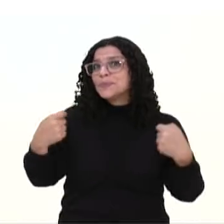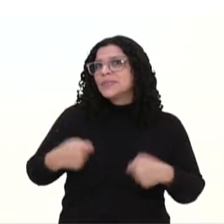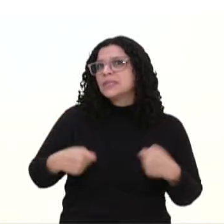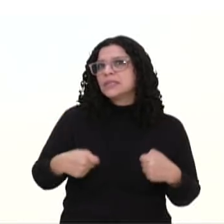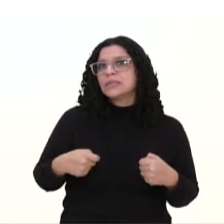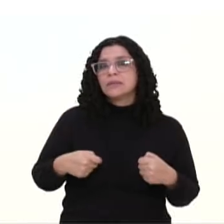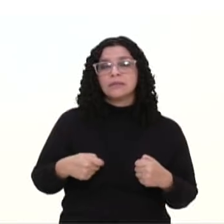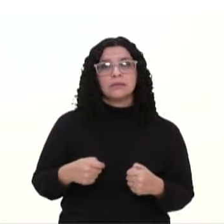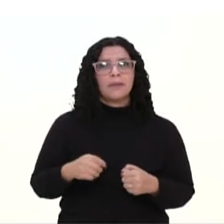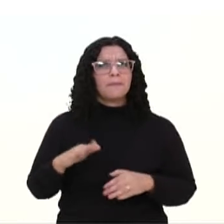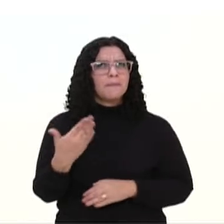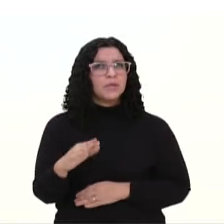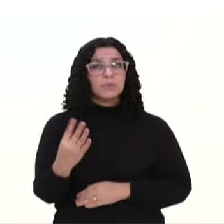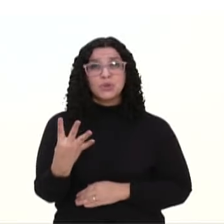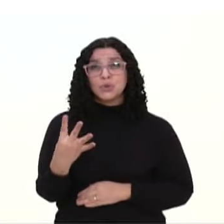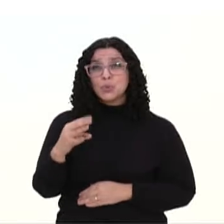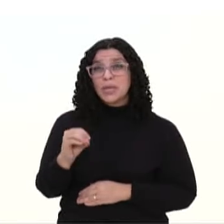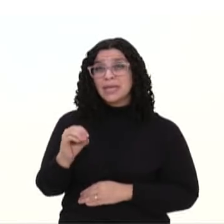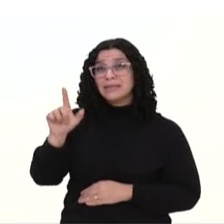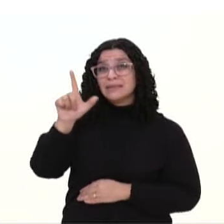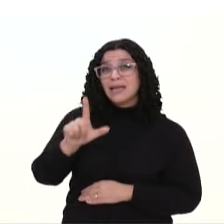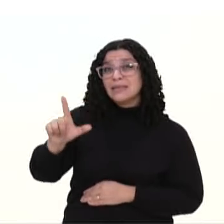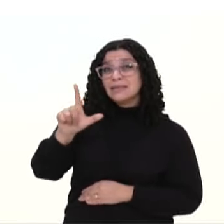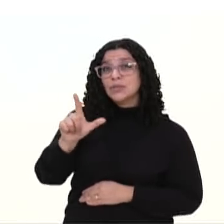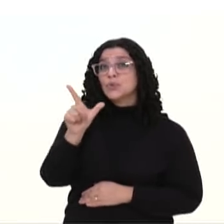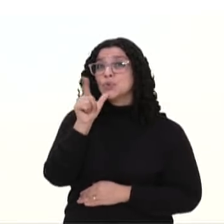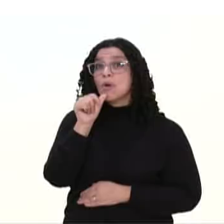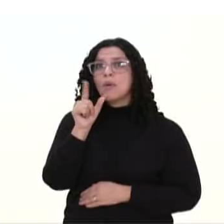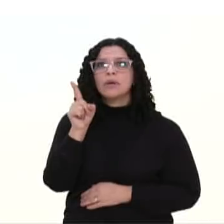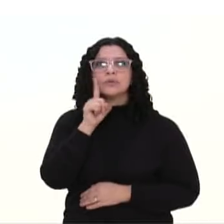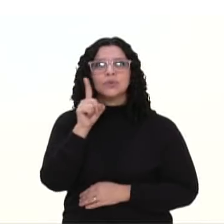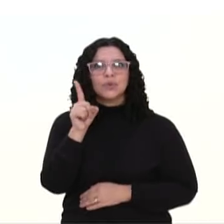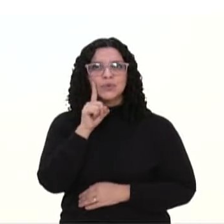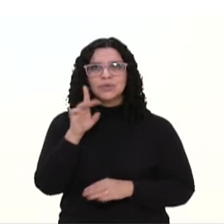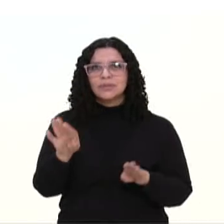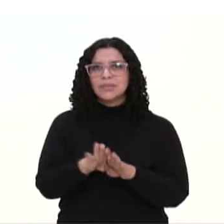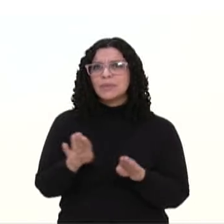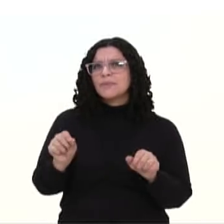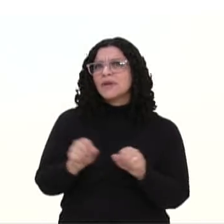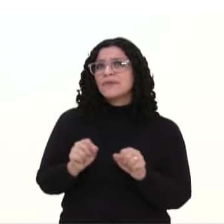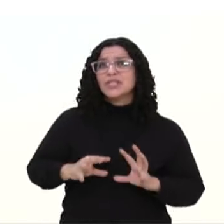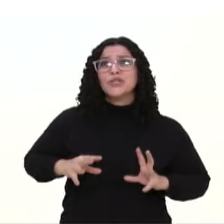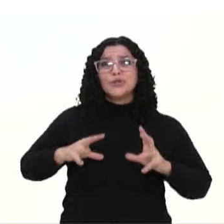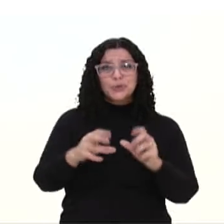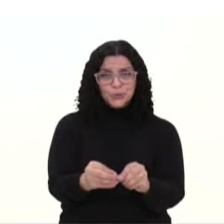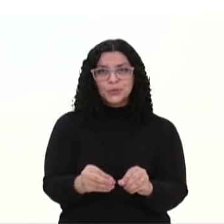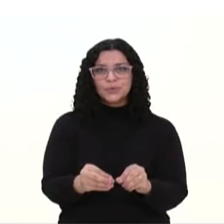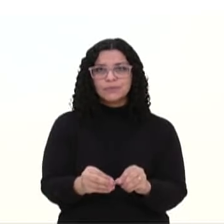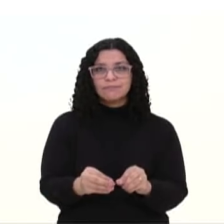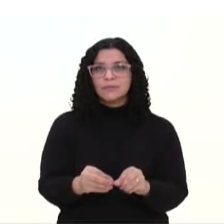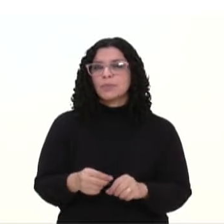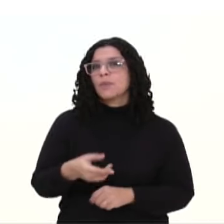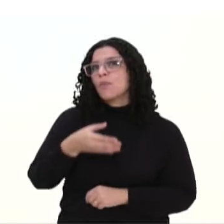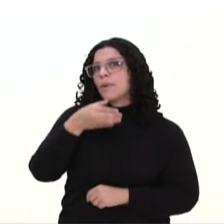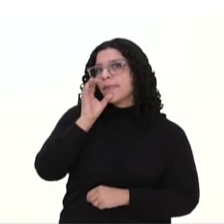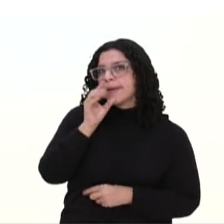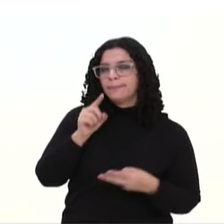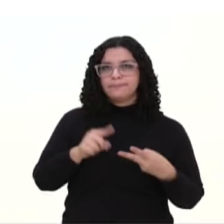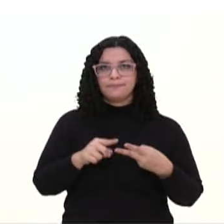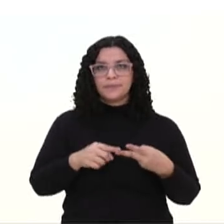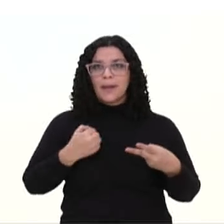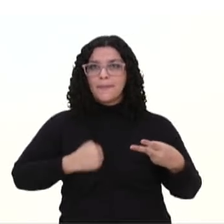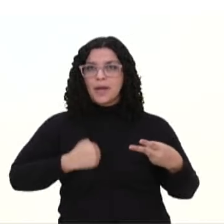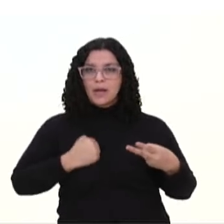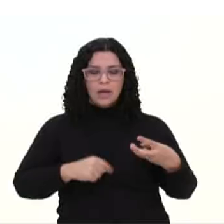de, pelo menos, 40 litros de água diariamente para fazer suas atividades, como bebê-la,